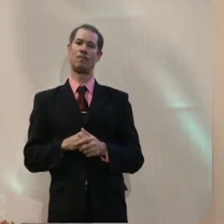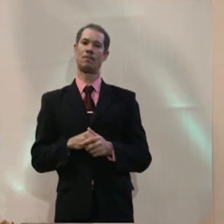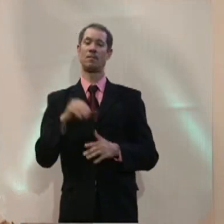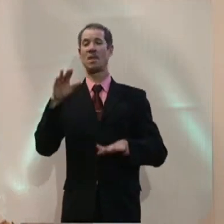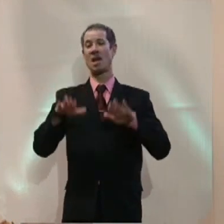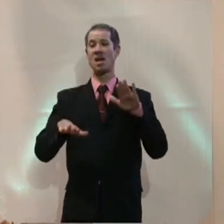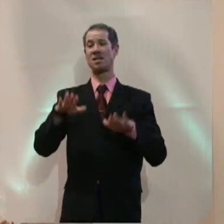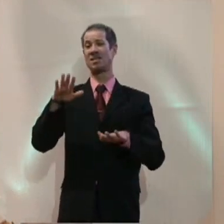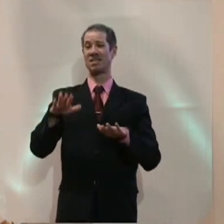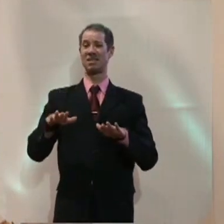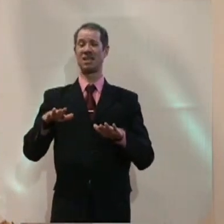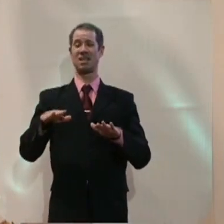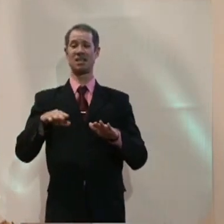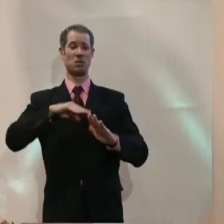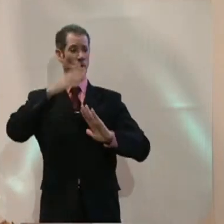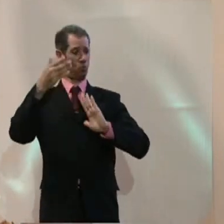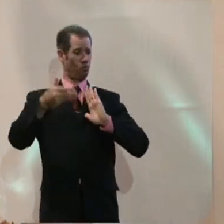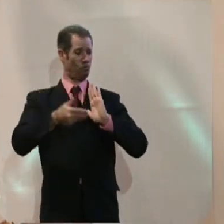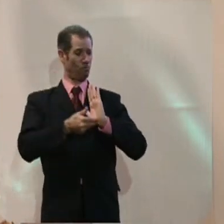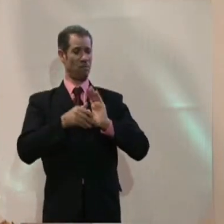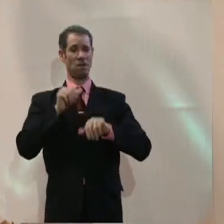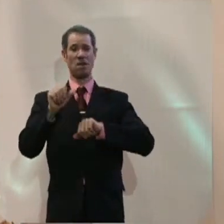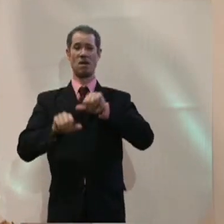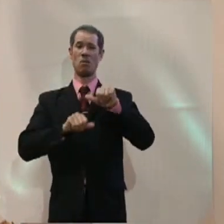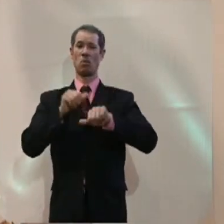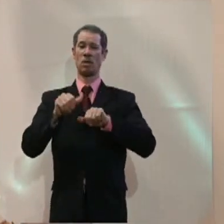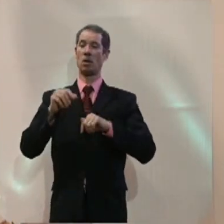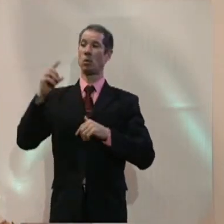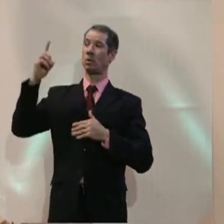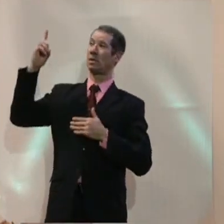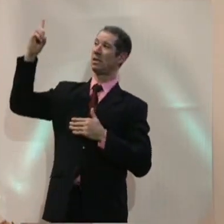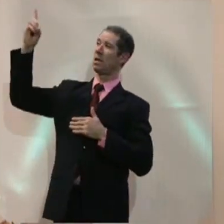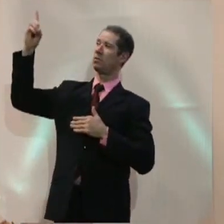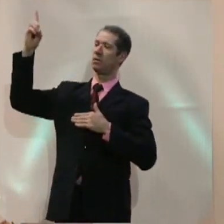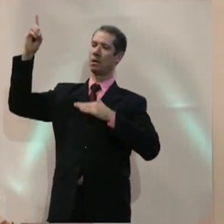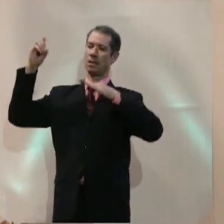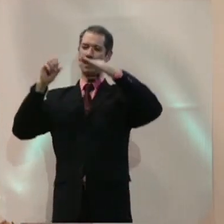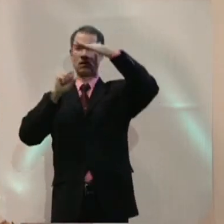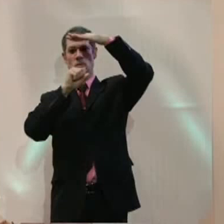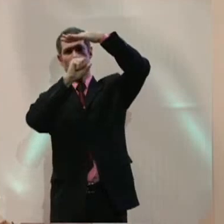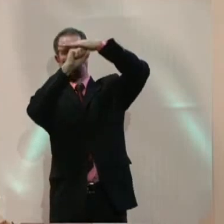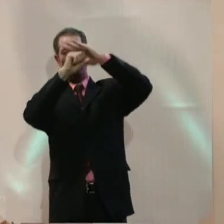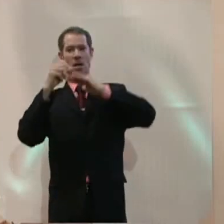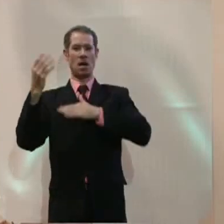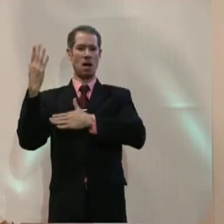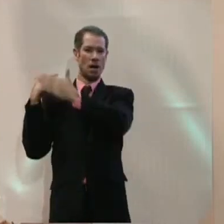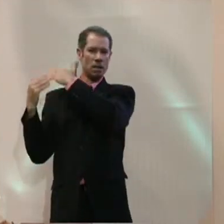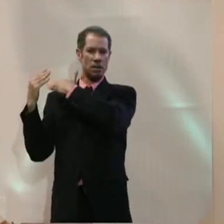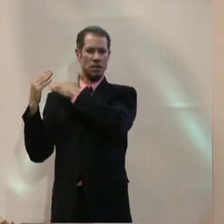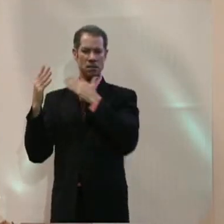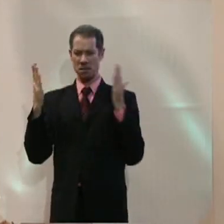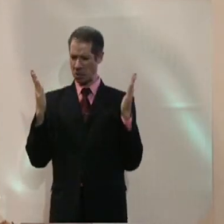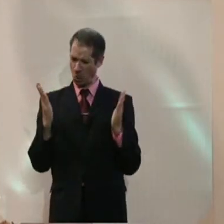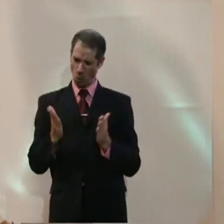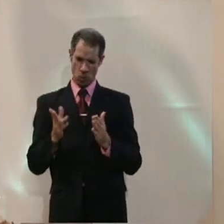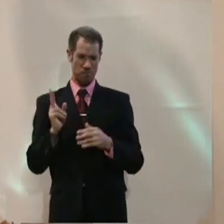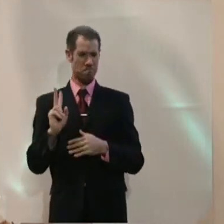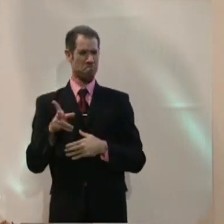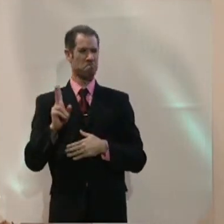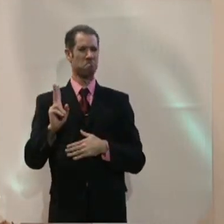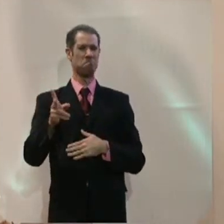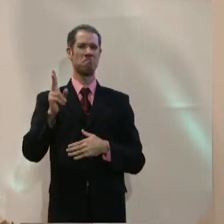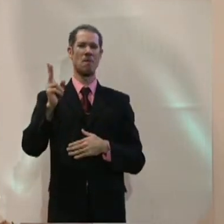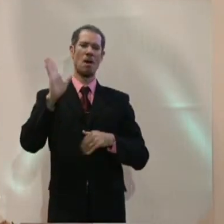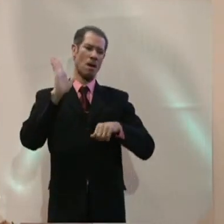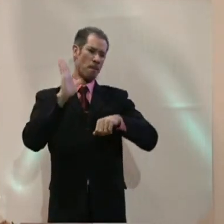Às vezes tudo muda, mas o Deus que supria antes é aquele que continua suprindo hoje.